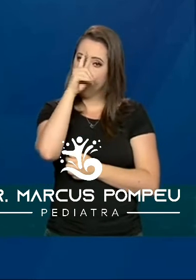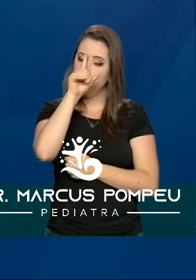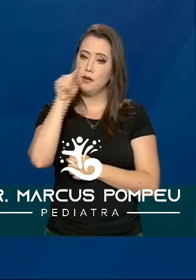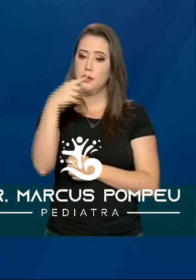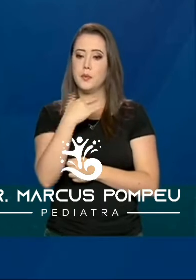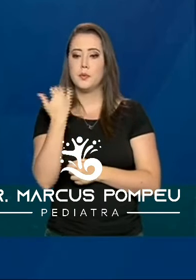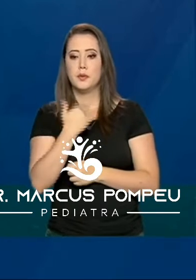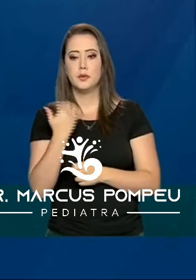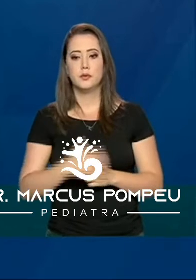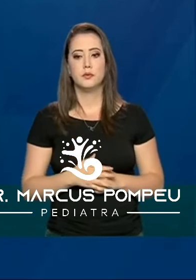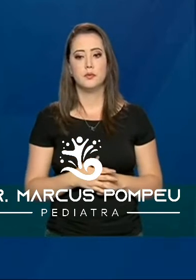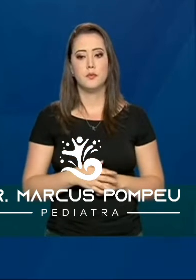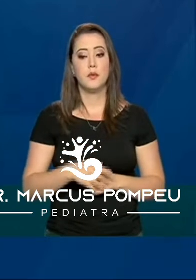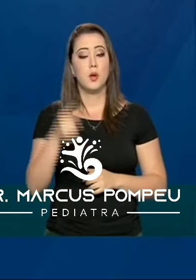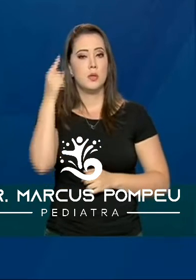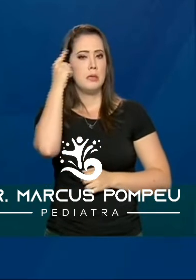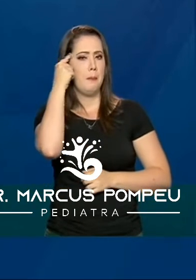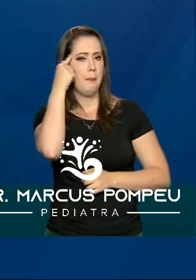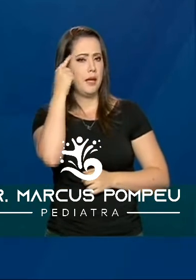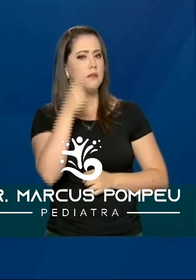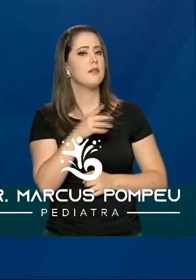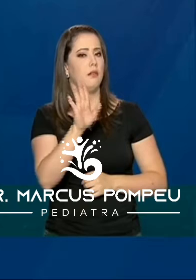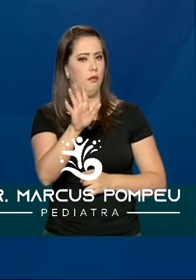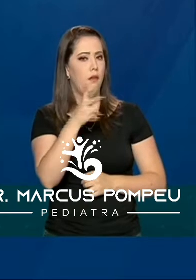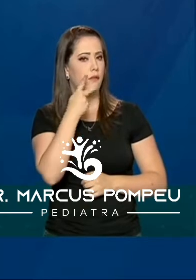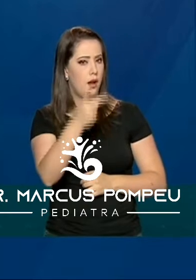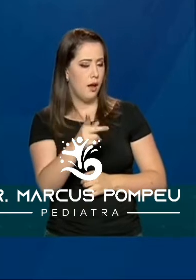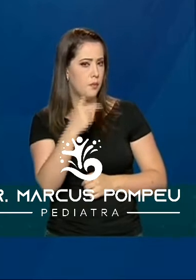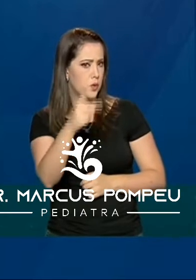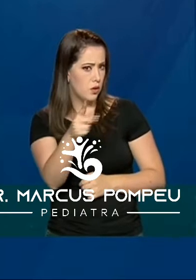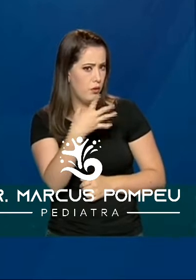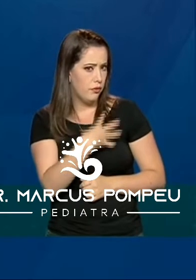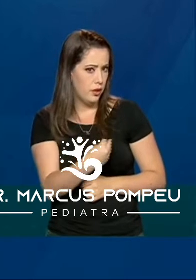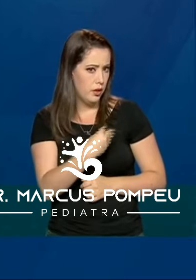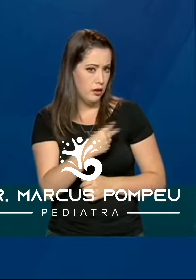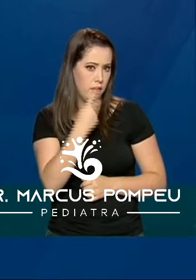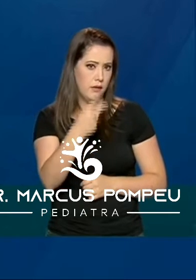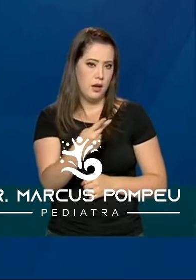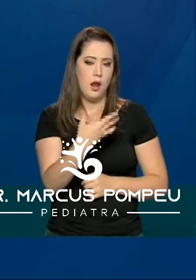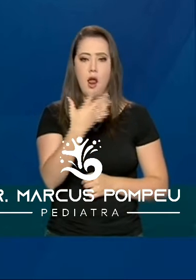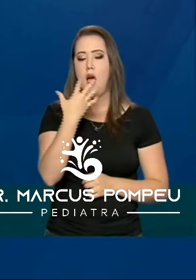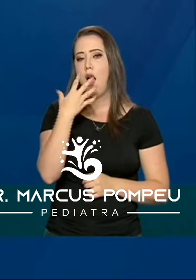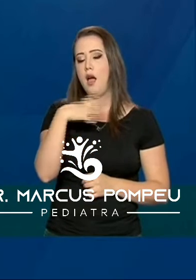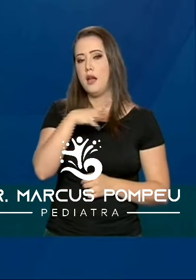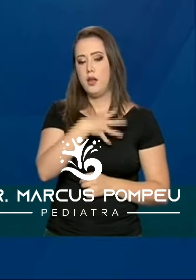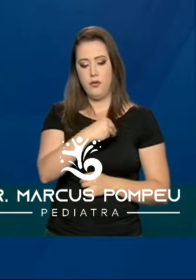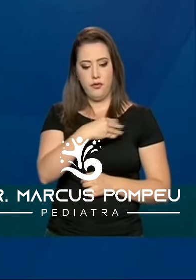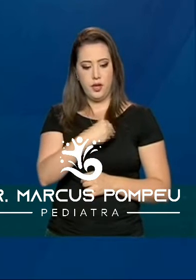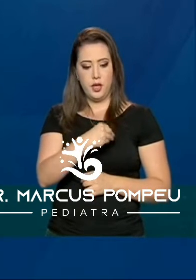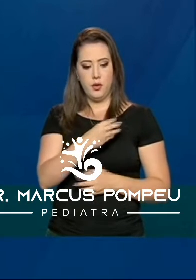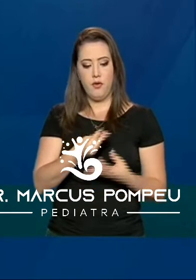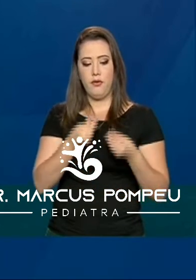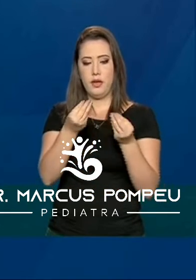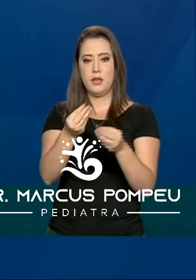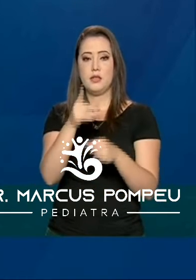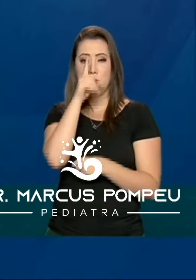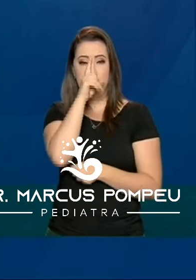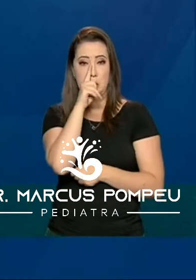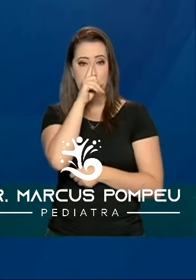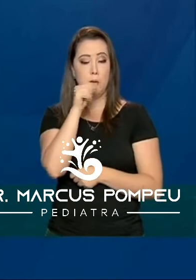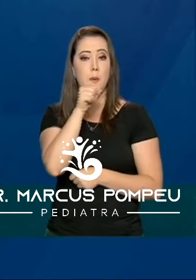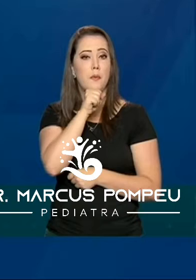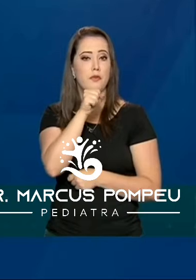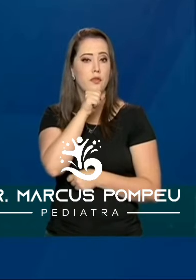teu, quando você pensa bem quando você falar que uma criança leva a doença para o vovô e para a vovó e para o papai e para a mamãe.